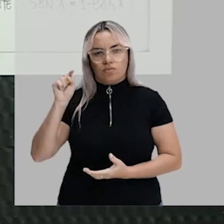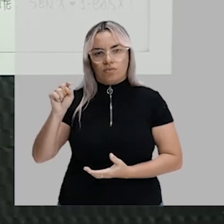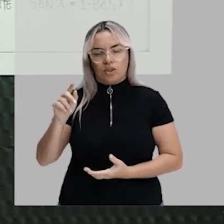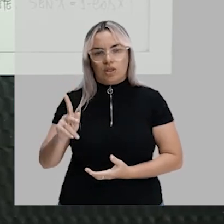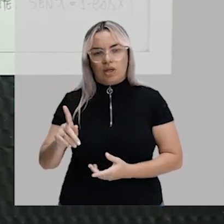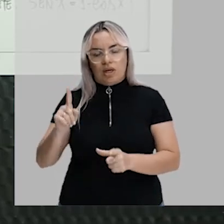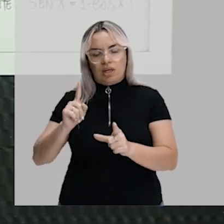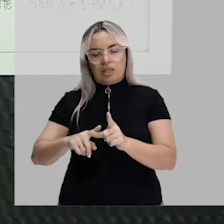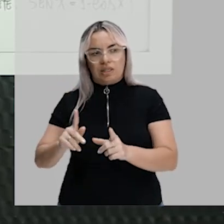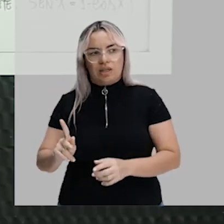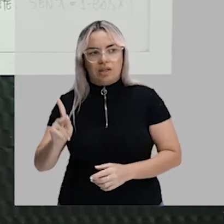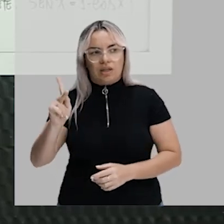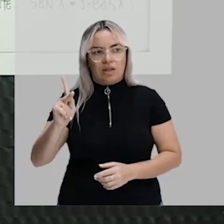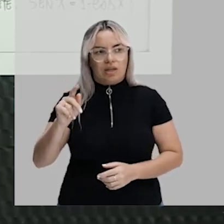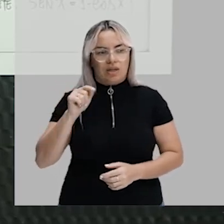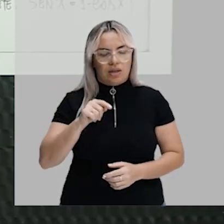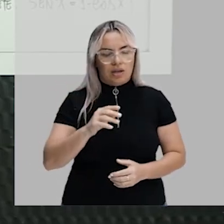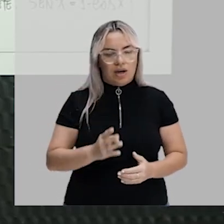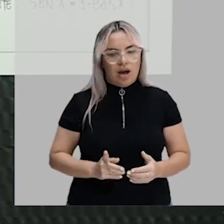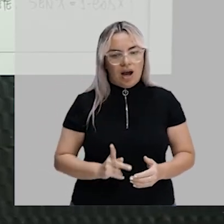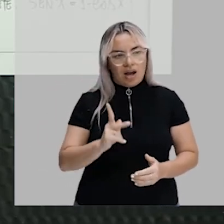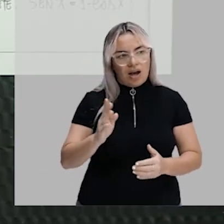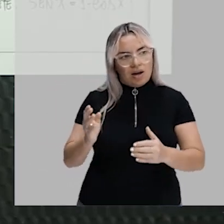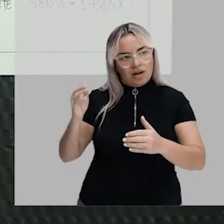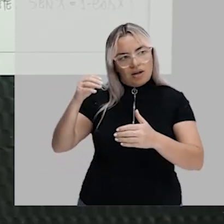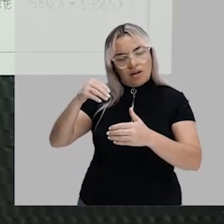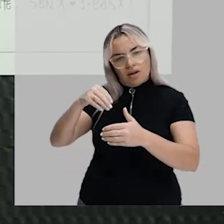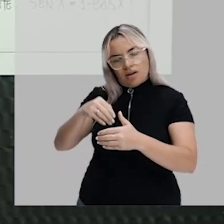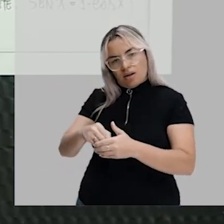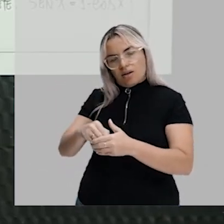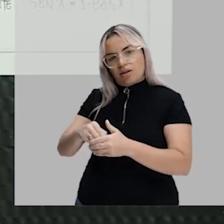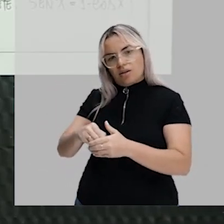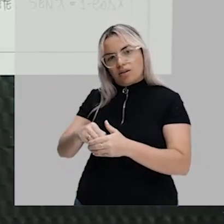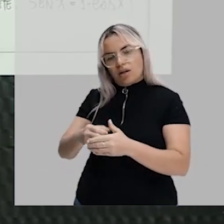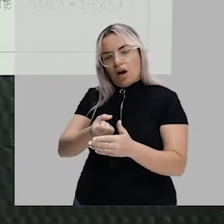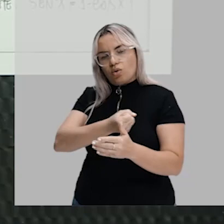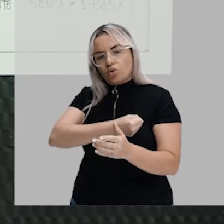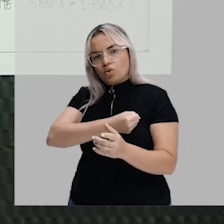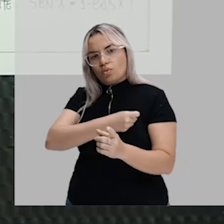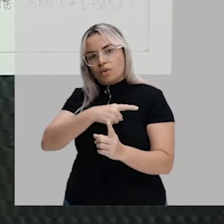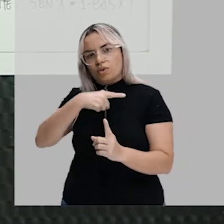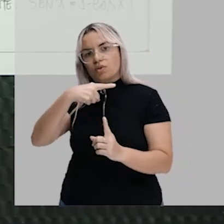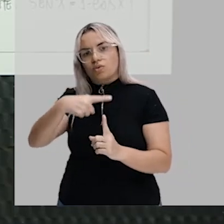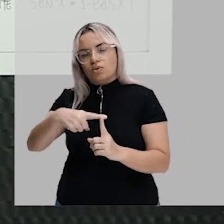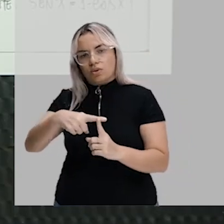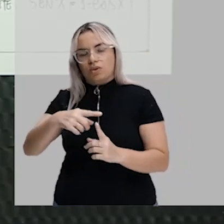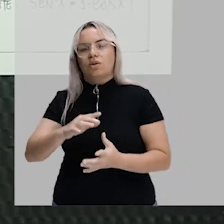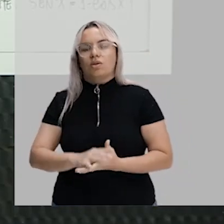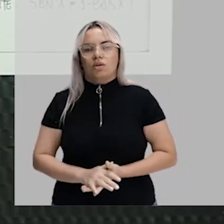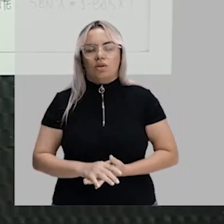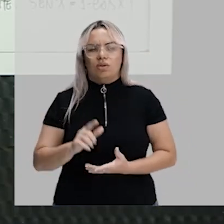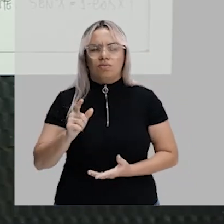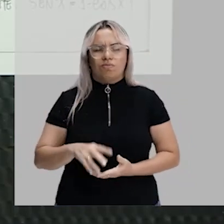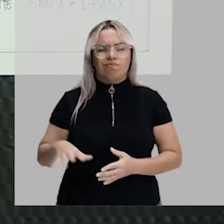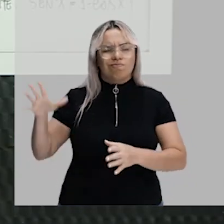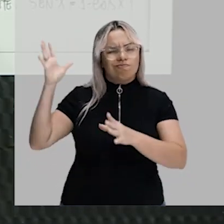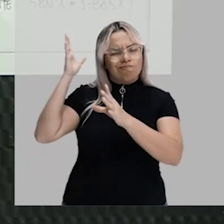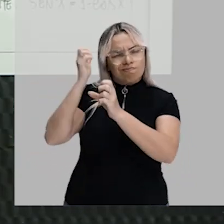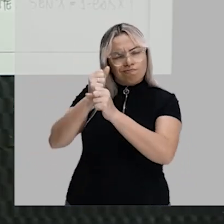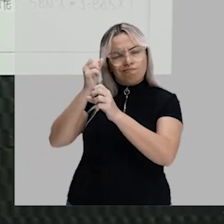pertencente a z certo então recordamos aí as equações